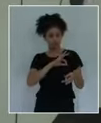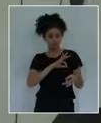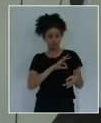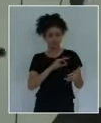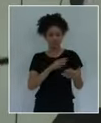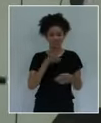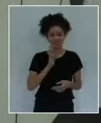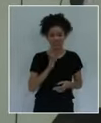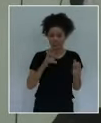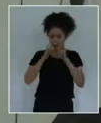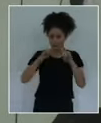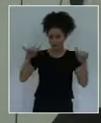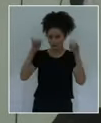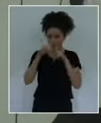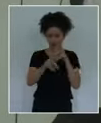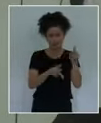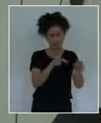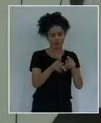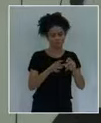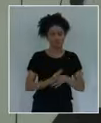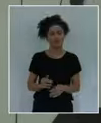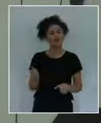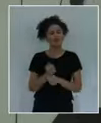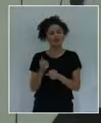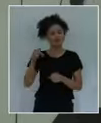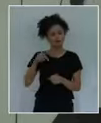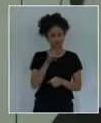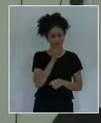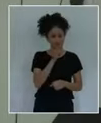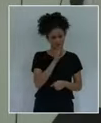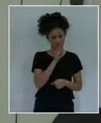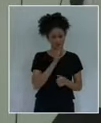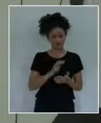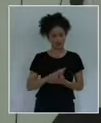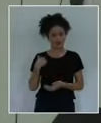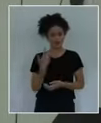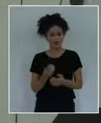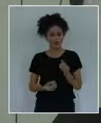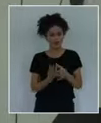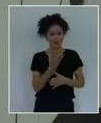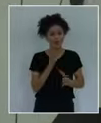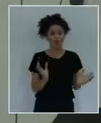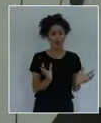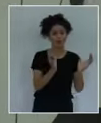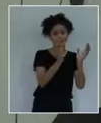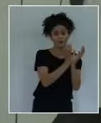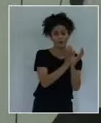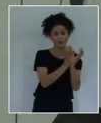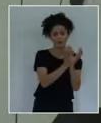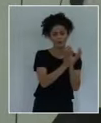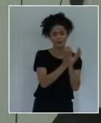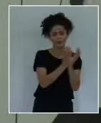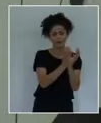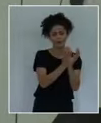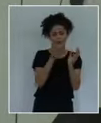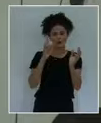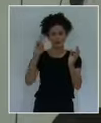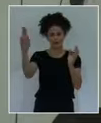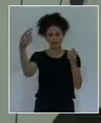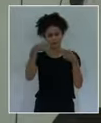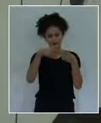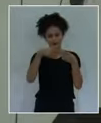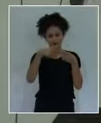unificadas. Esse ano, por exemplo, nós montamos um SCO, um Sistema de Comando e Operação, onde que tinha